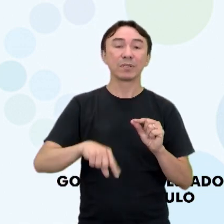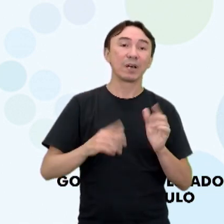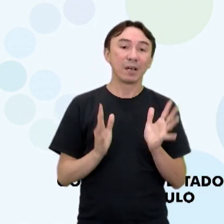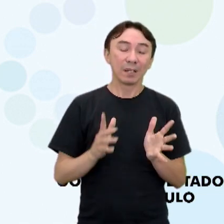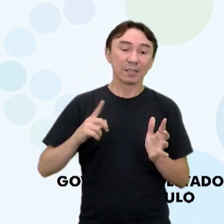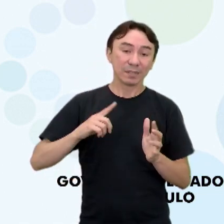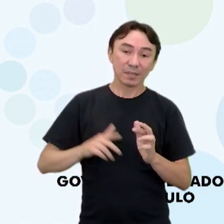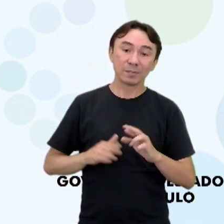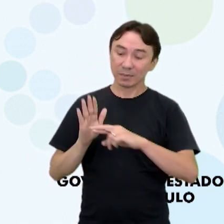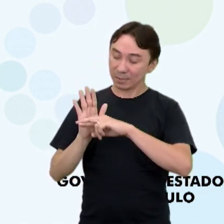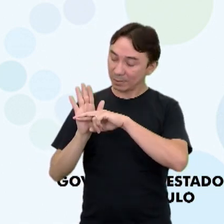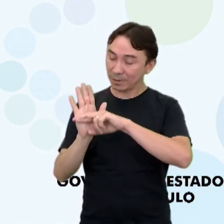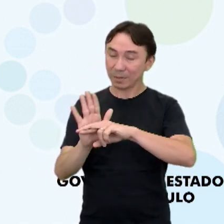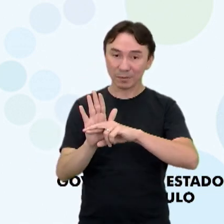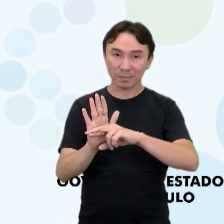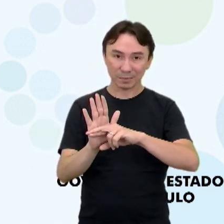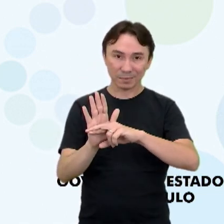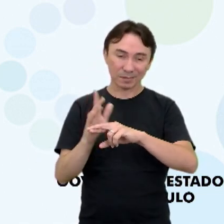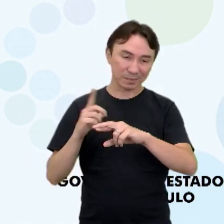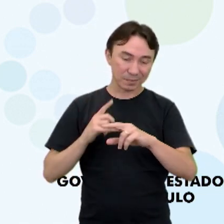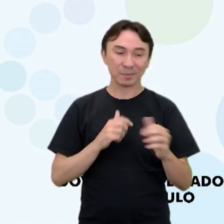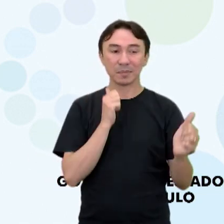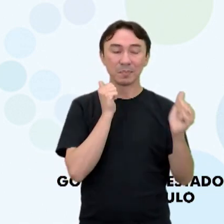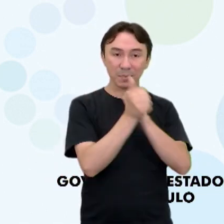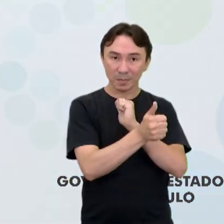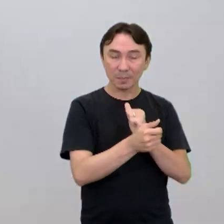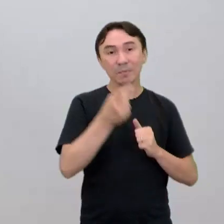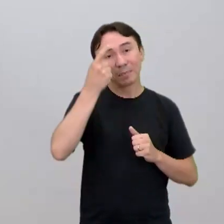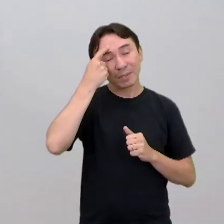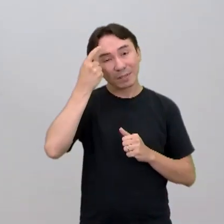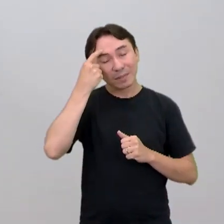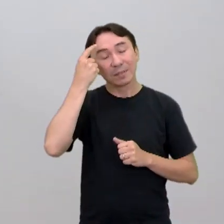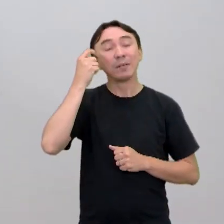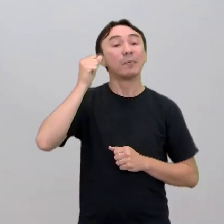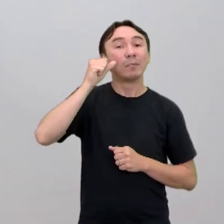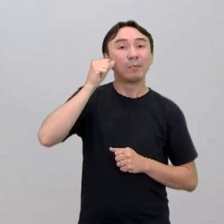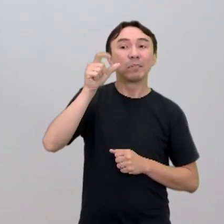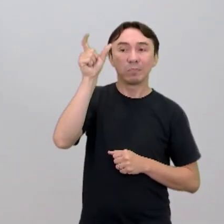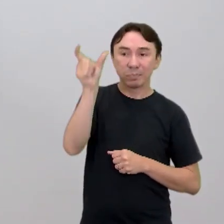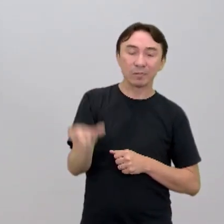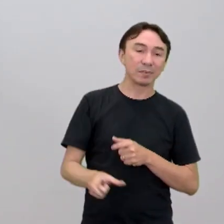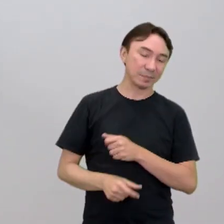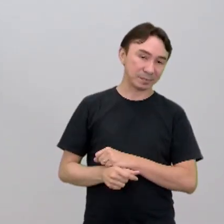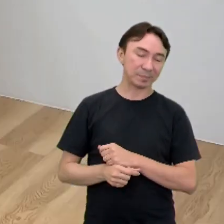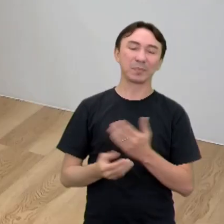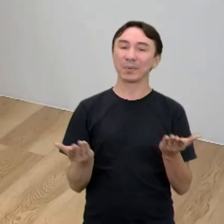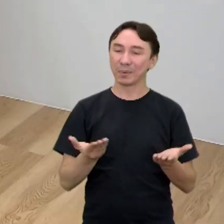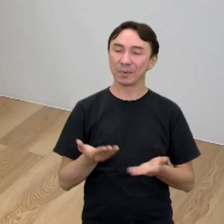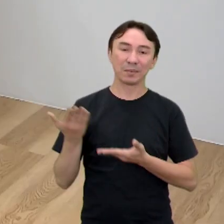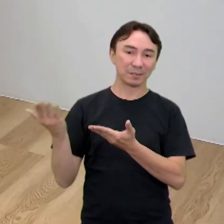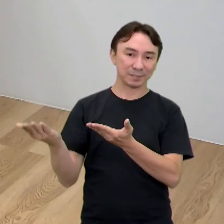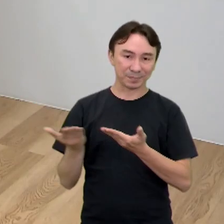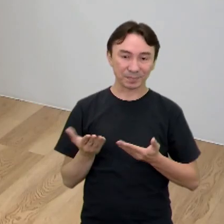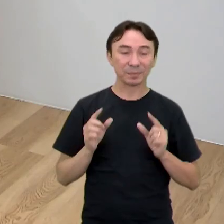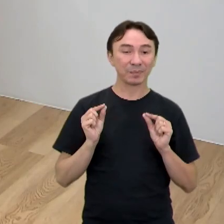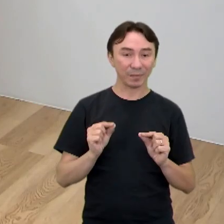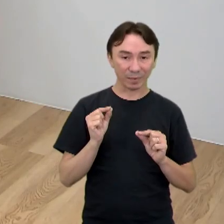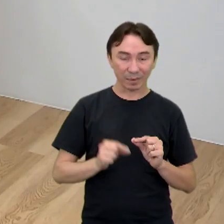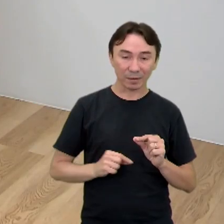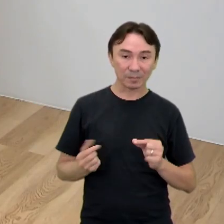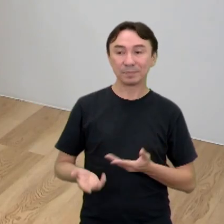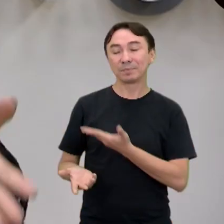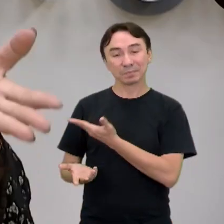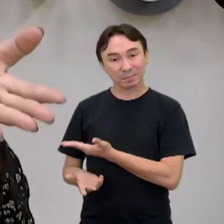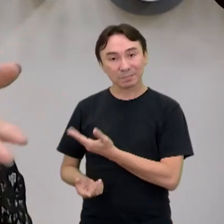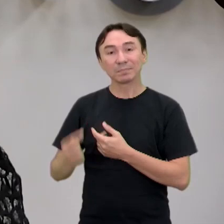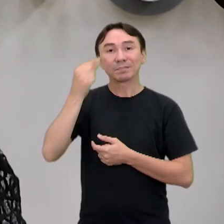no papel da mulher nesse caso, né? Trouxe aqui quem para falar comigo? A professora Mara Valéria. Olá, professora. Oi, então, muito